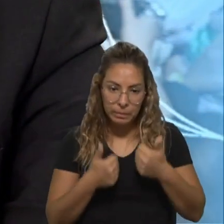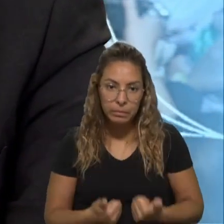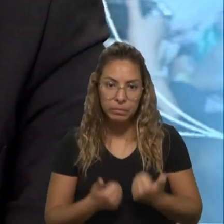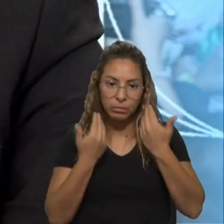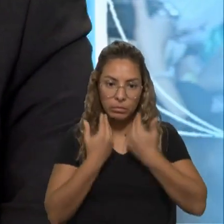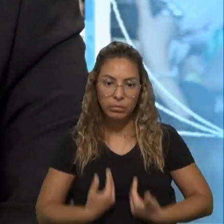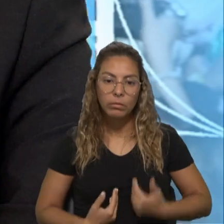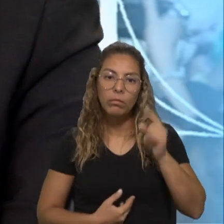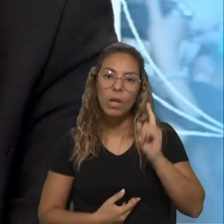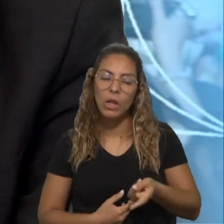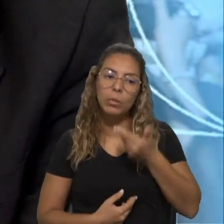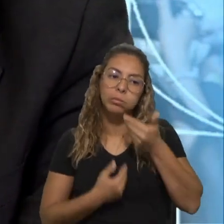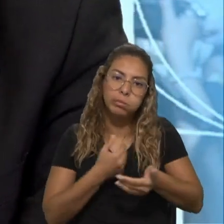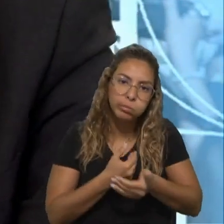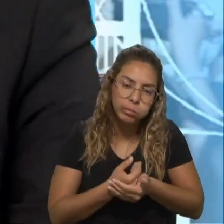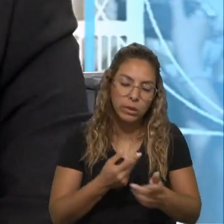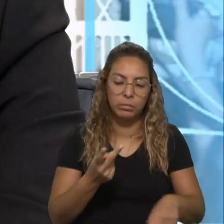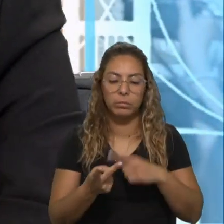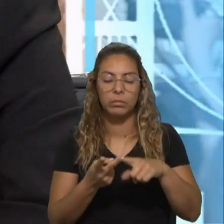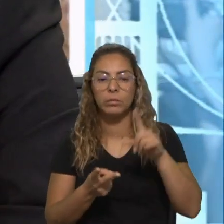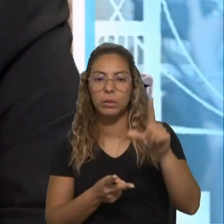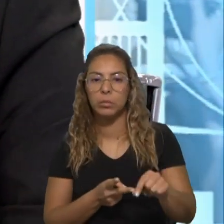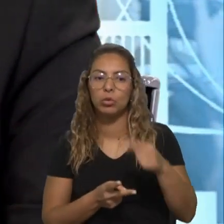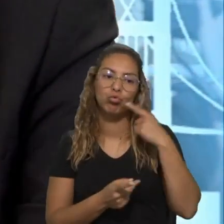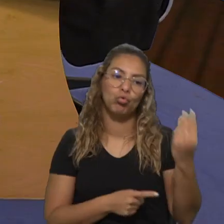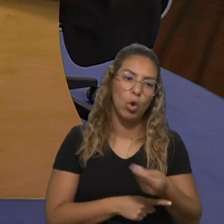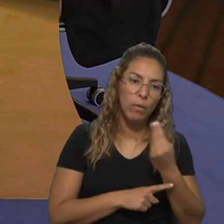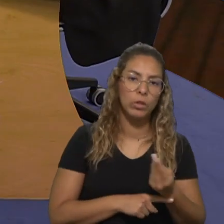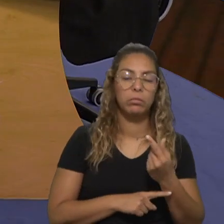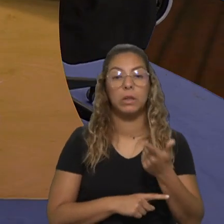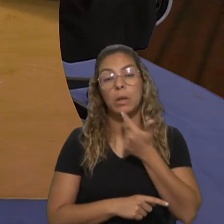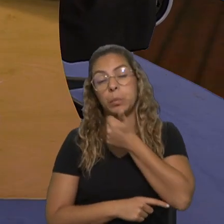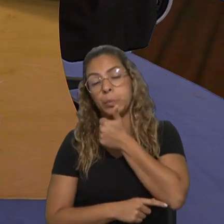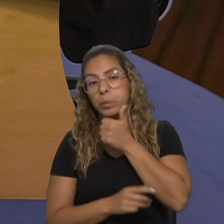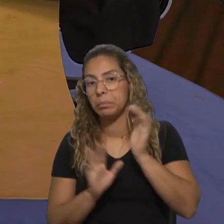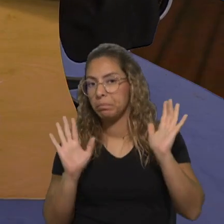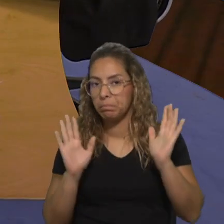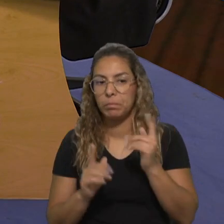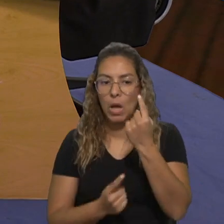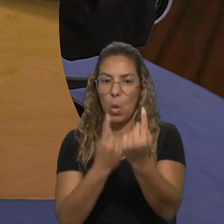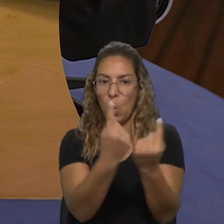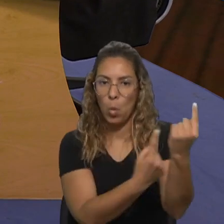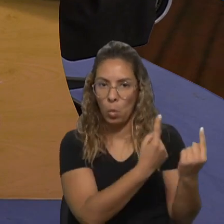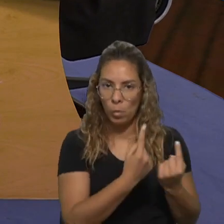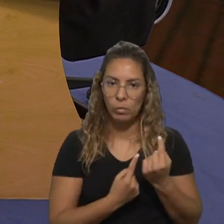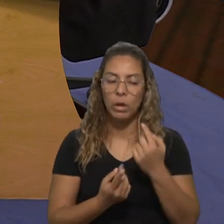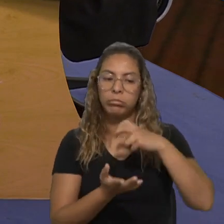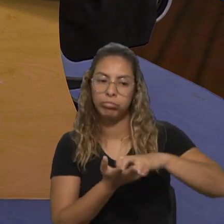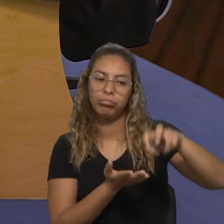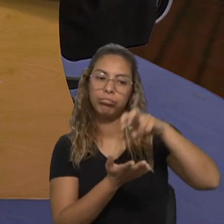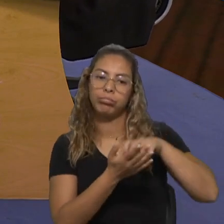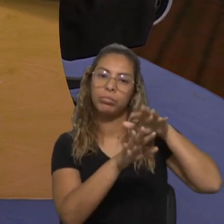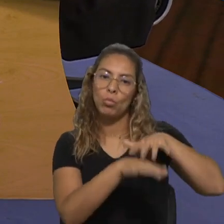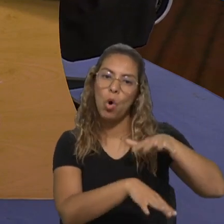temos pessoas idosas, temos pessoas mais jovens, e assim se quer que seja. Portanto, peregrinamos num grande contexto familiar,